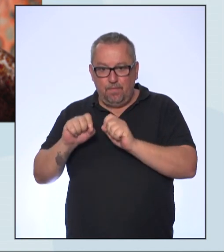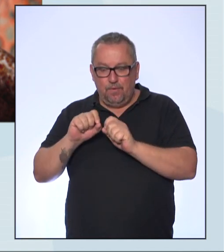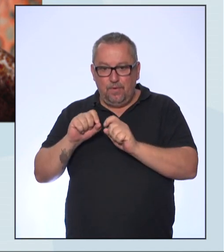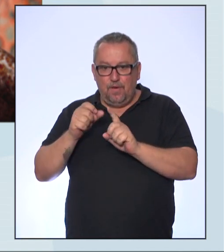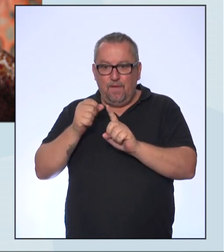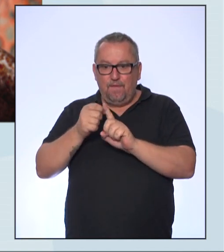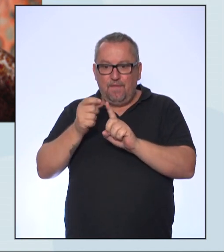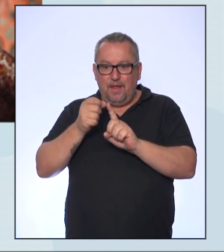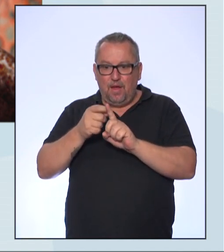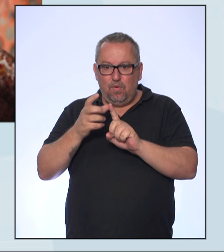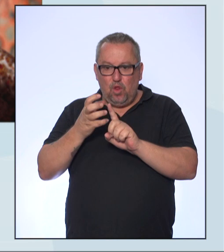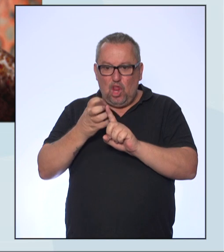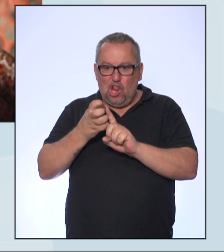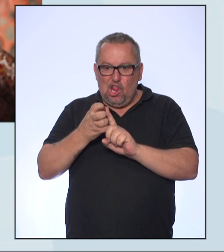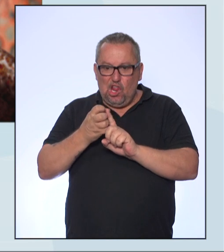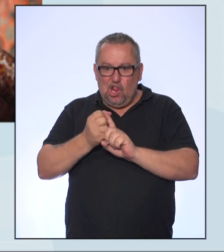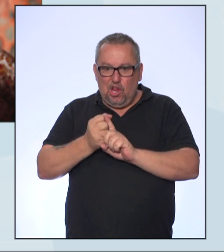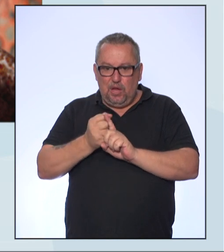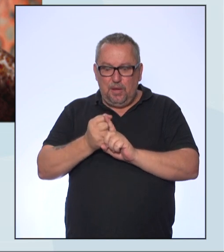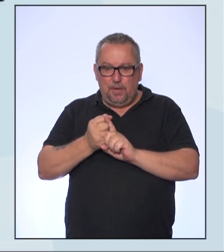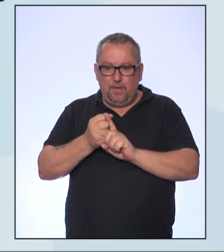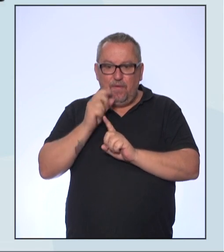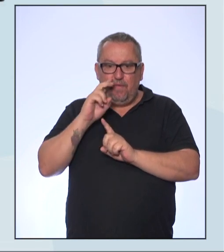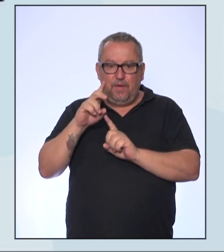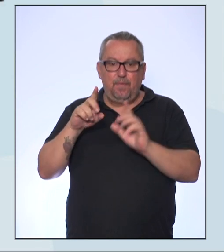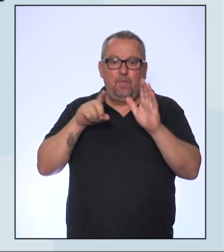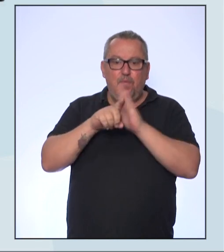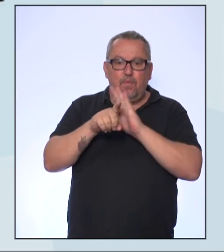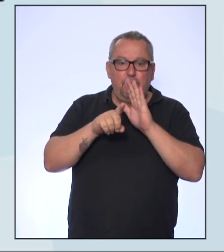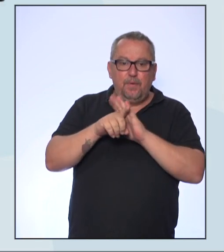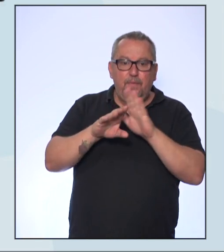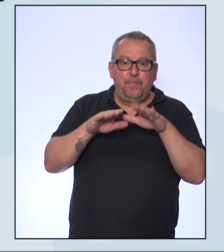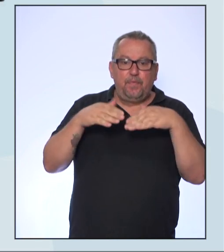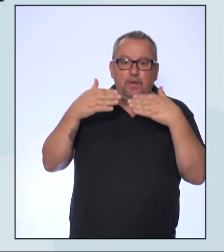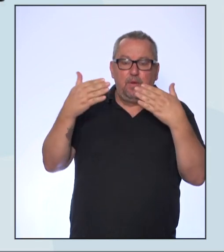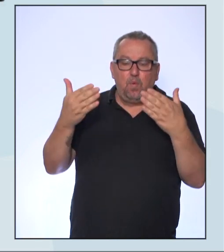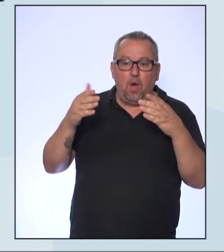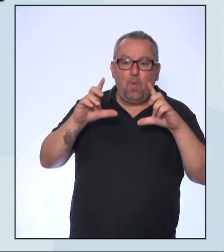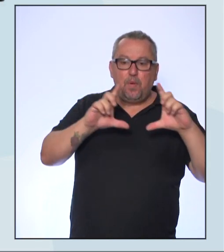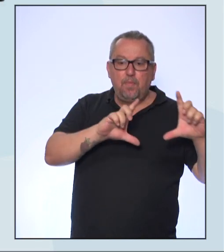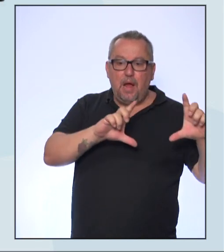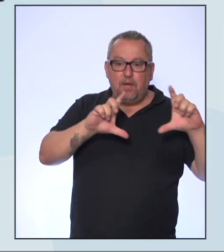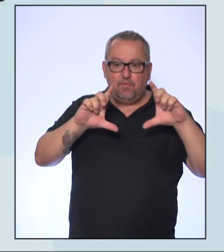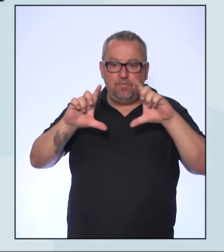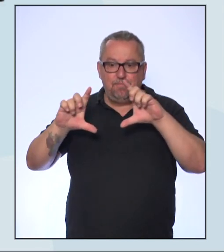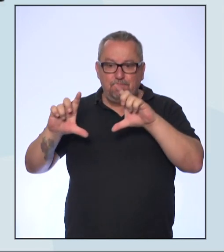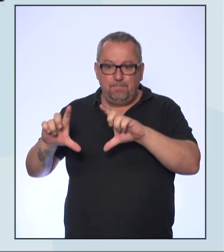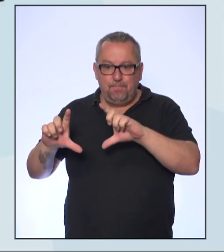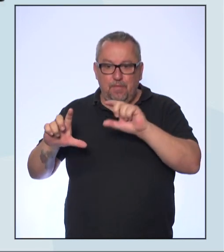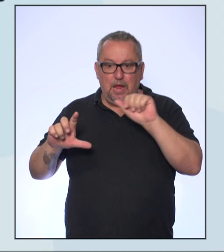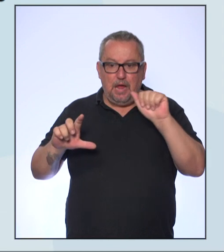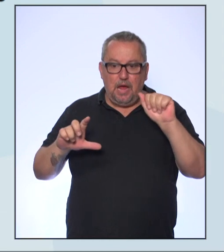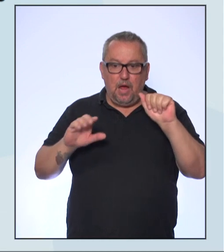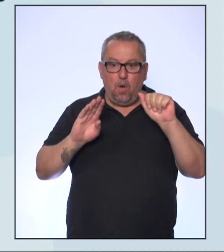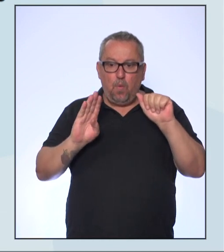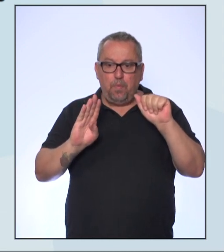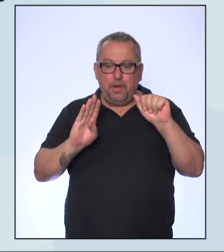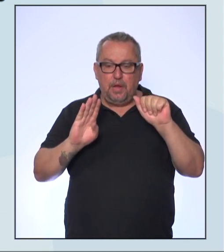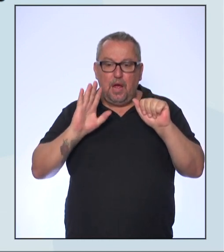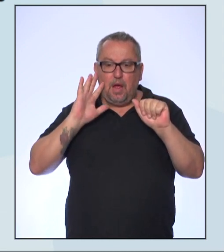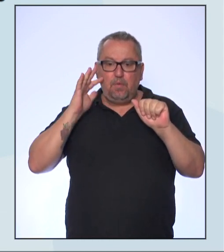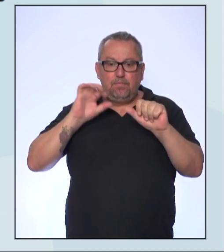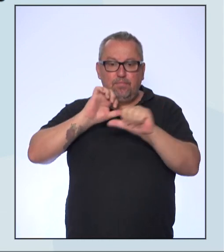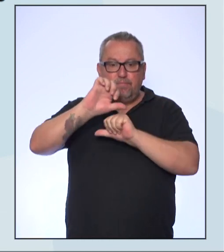enferrujou. Então, olha a próxima pergunta, gente. Em qual das figuras, qual das imagens, A ou B, você acha que ocorreu